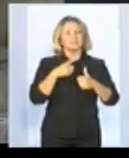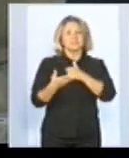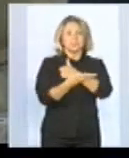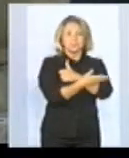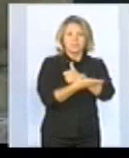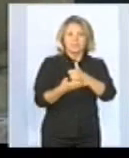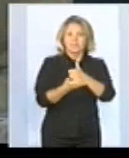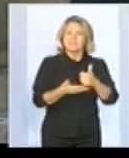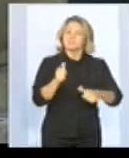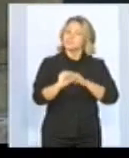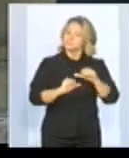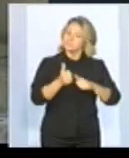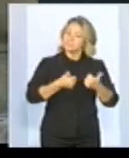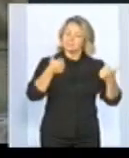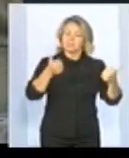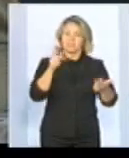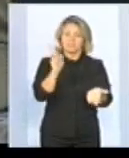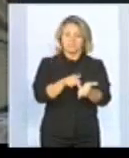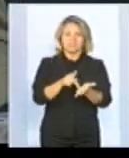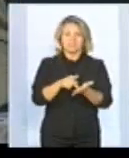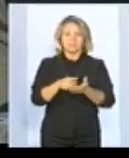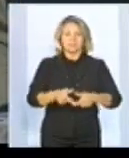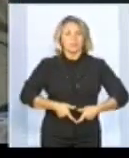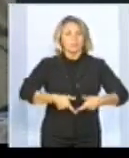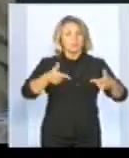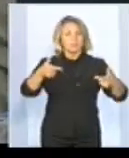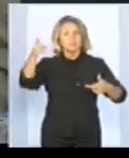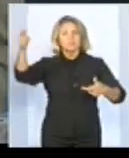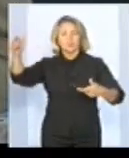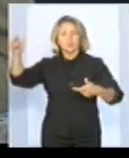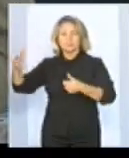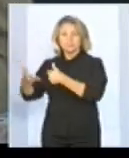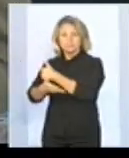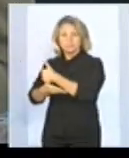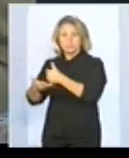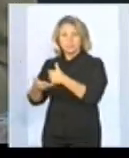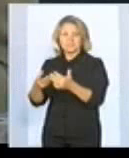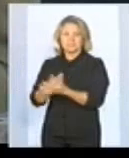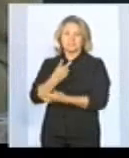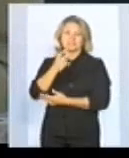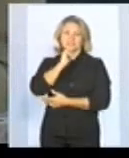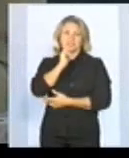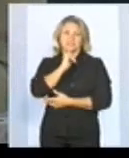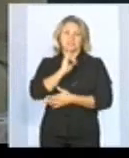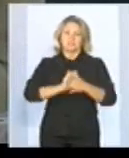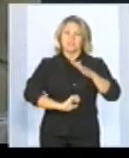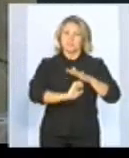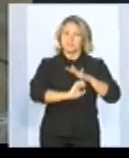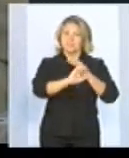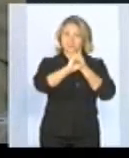nessas alterações legais foi isso que aconteceu, um aumento com base em outras, é um caso que aconteceu da Oi.